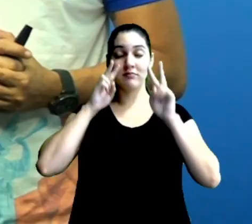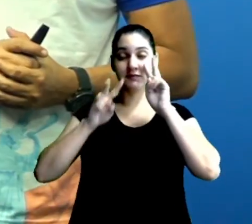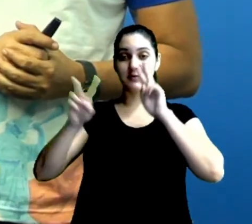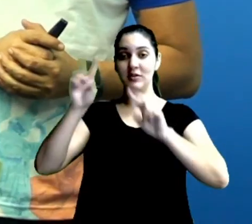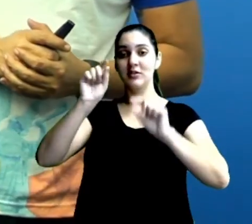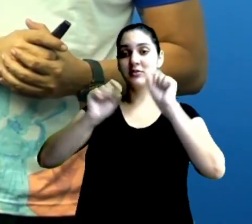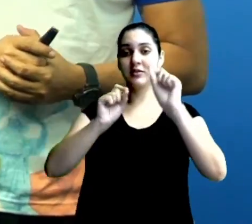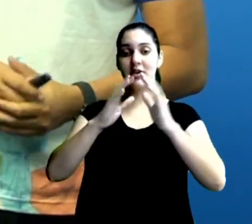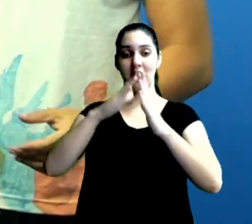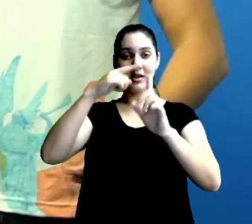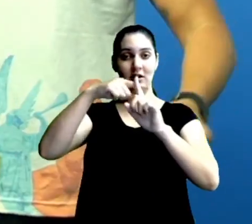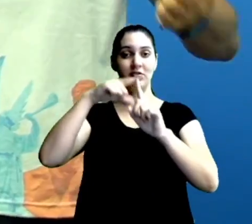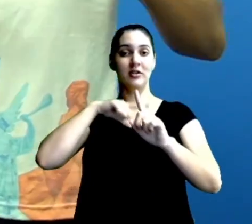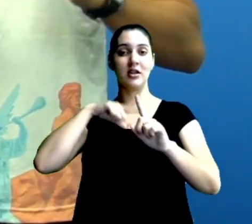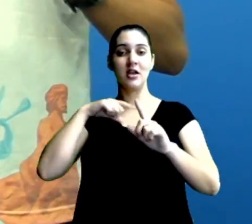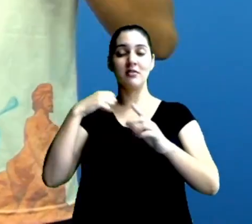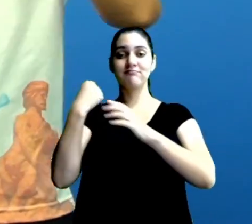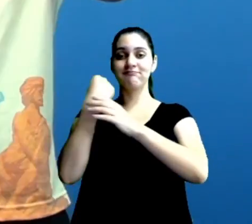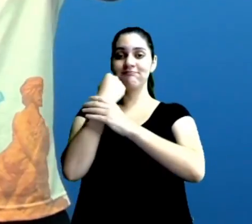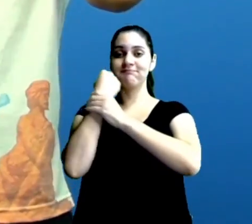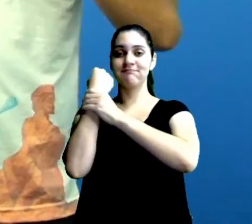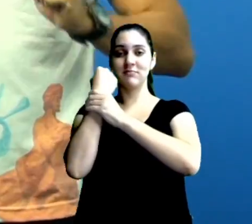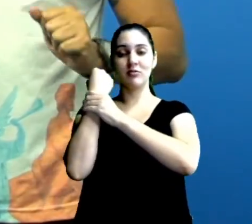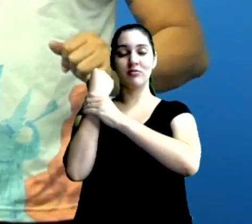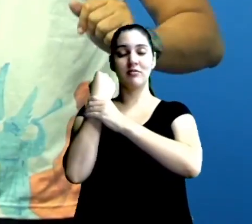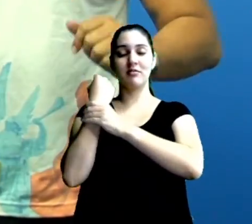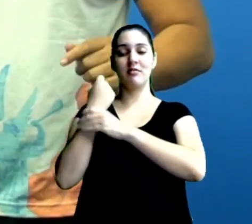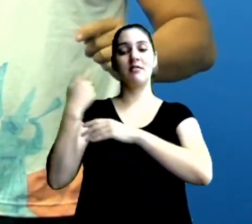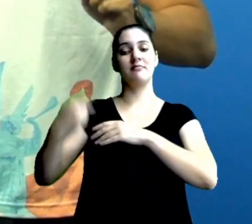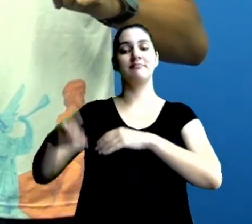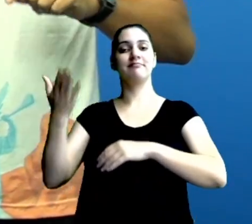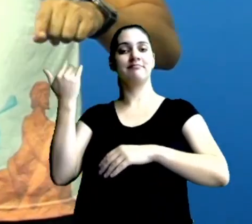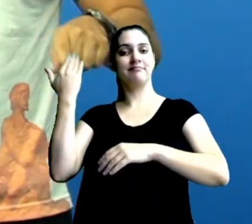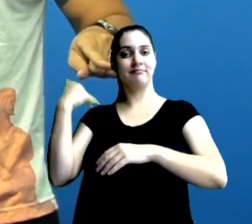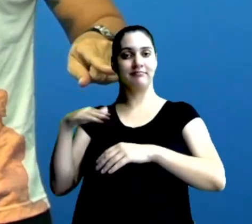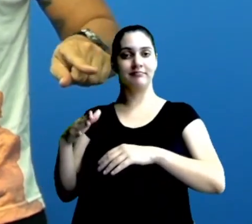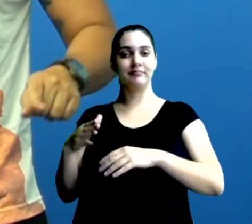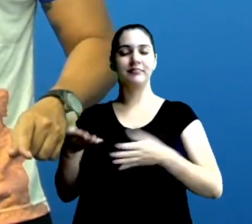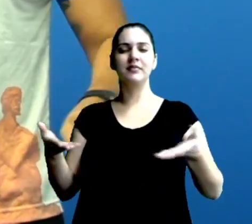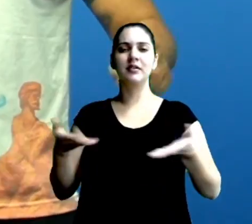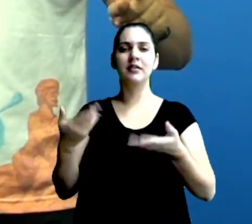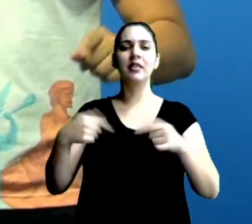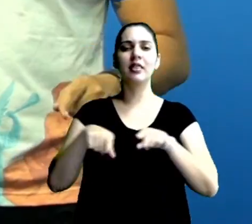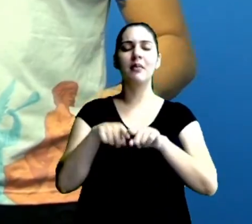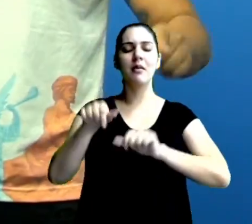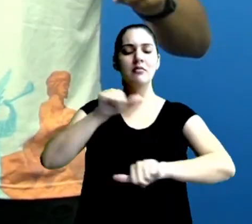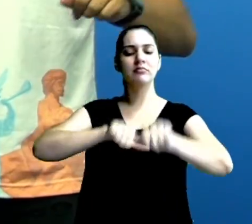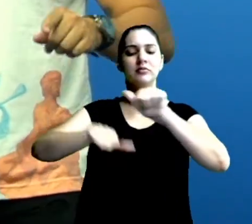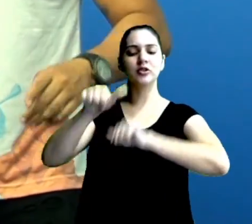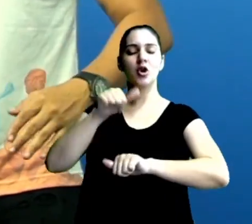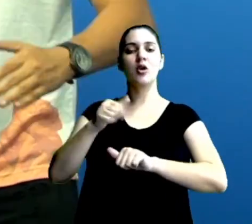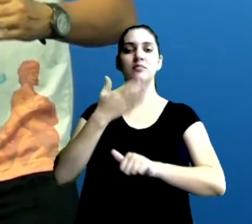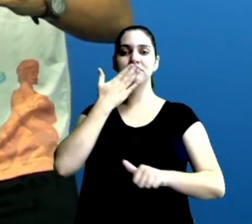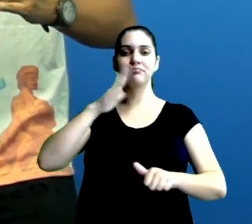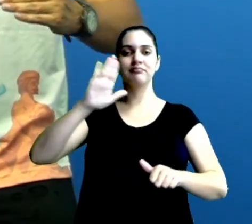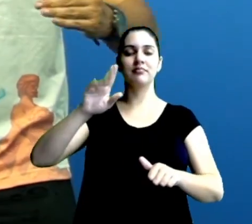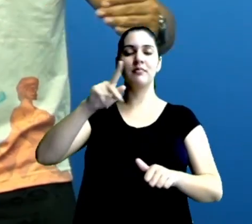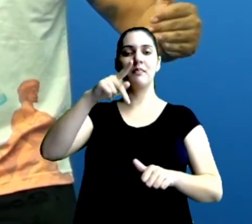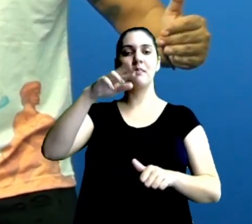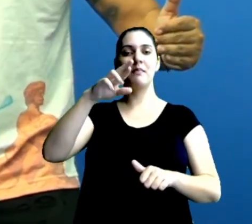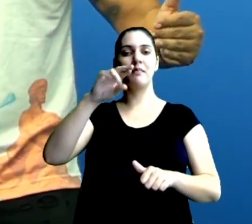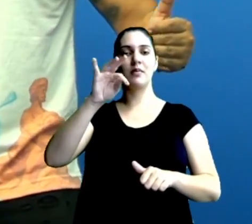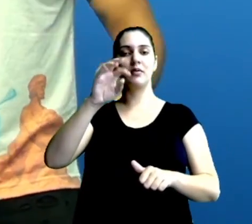poder durante esse período. Em outras aulas, nós já falamos sobre a Reforma Protestante, onde a Igreja Católica